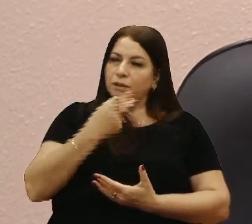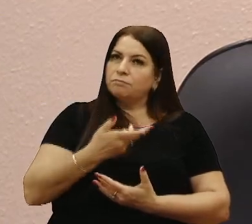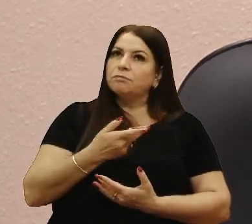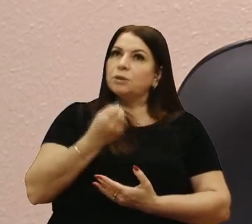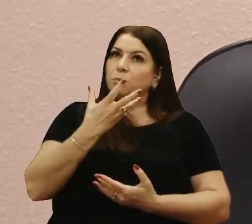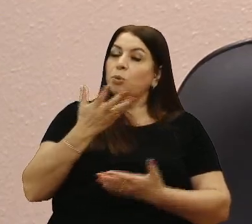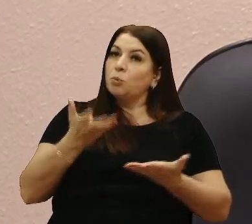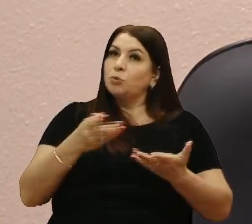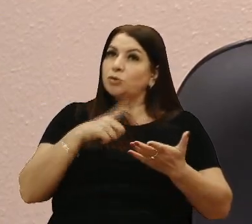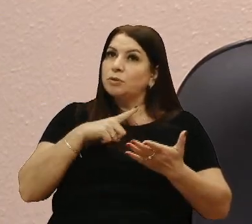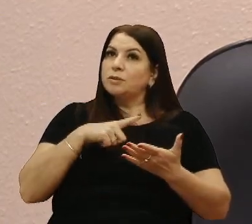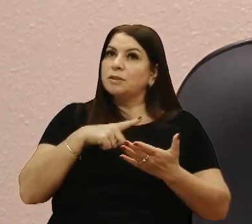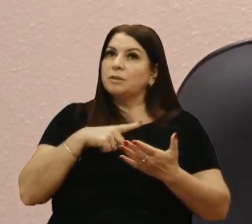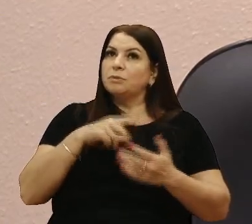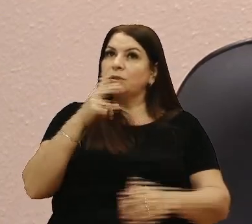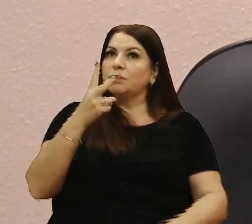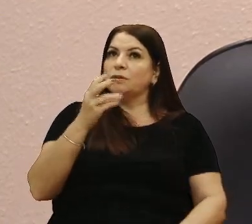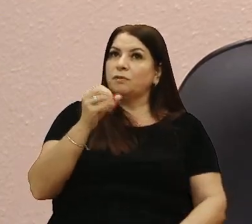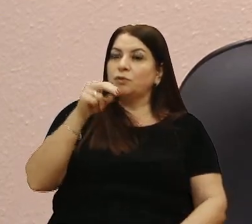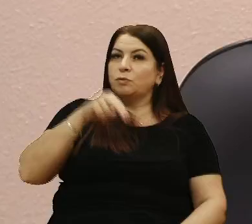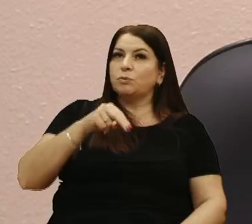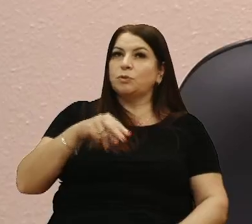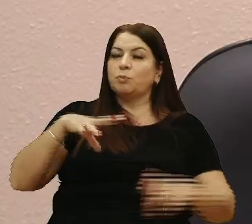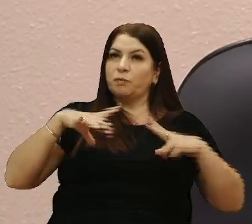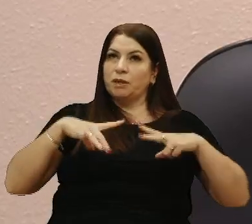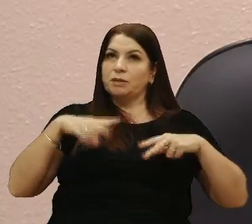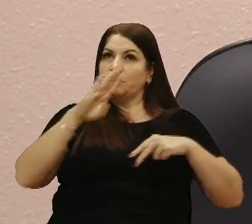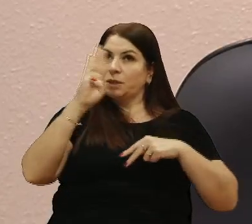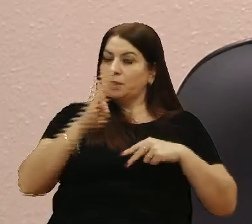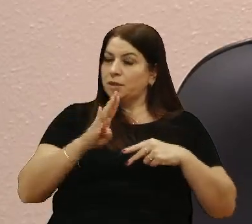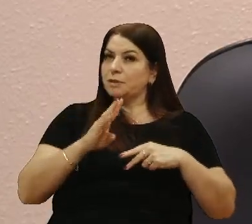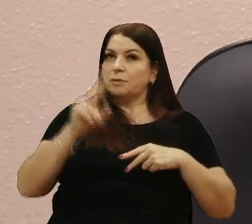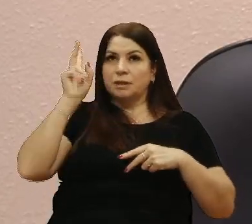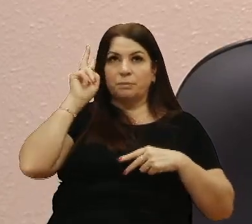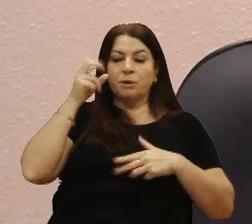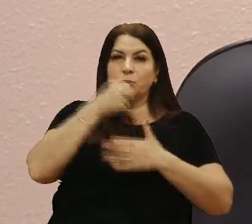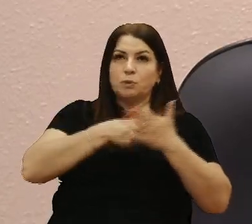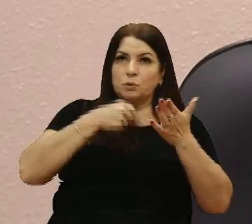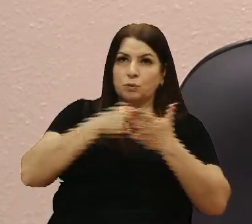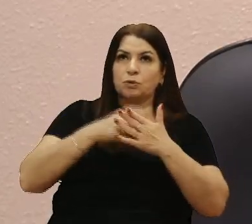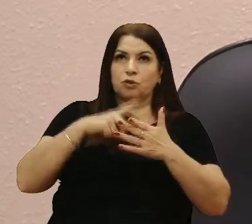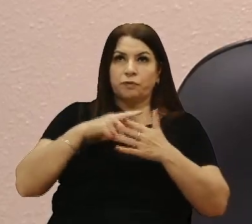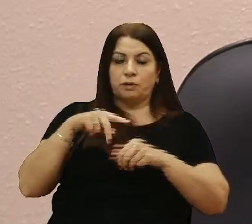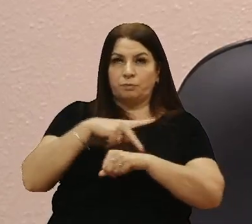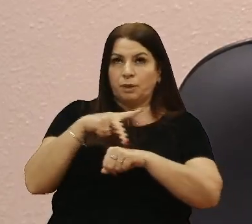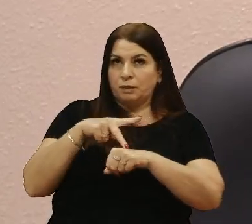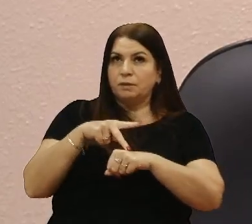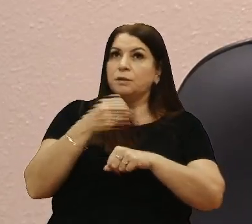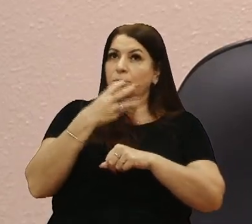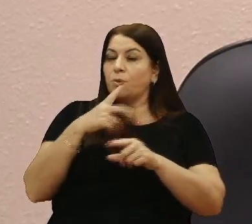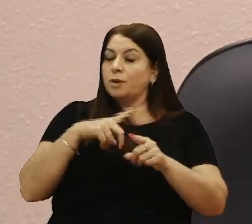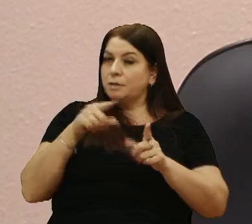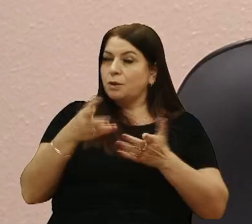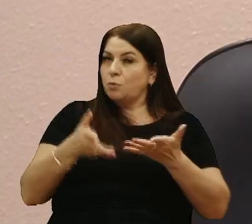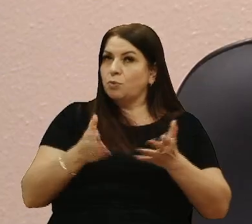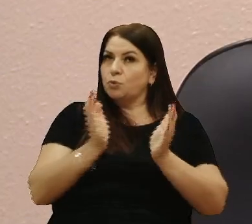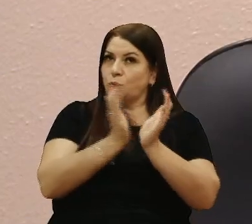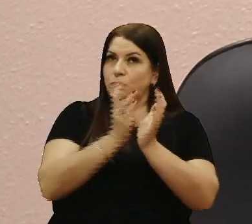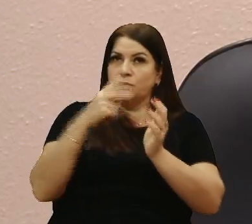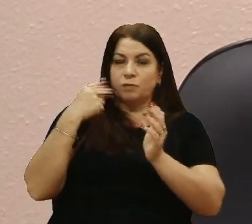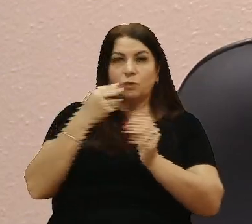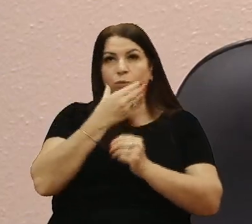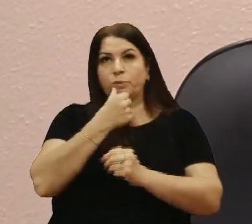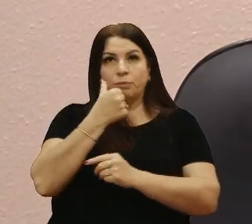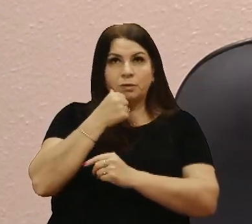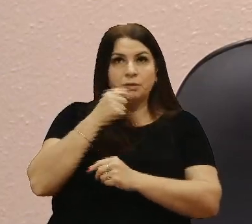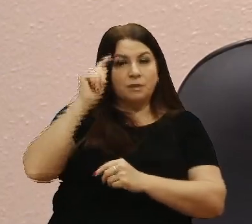bom que hoje temos 20 de novembro como feriado nacional, que nos faz lembrar as lutas que já tiveram no nosso país. Que bom que temos hoje colegas vereadores e